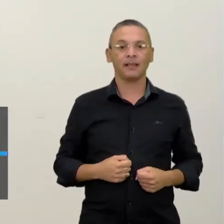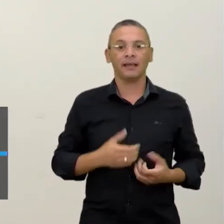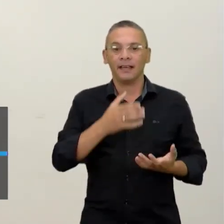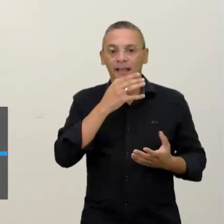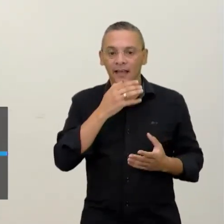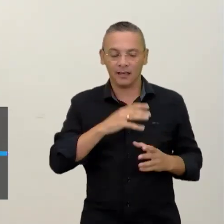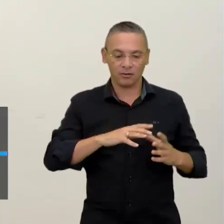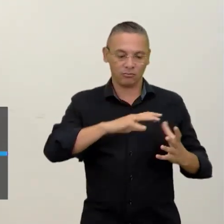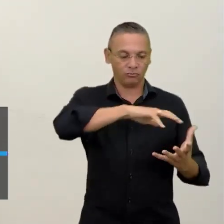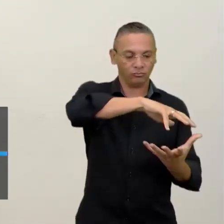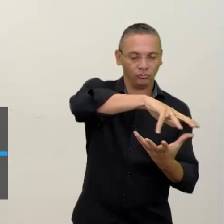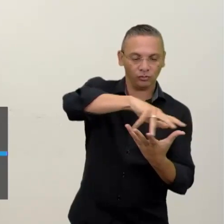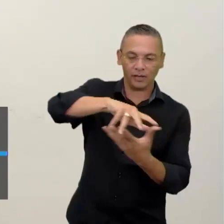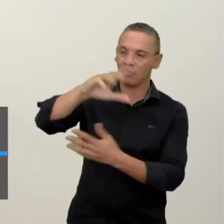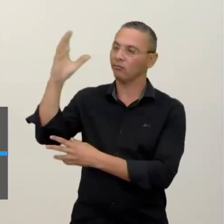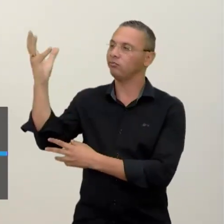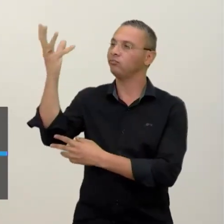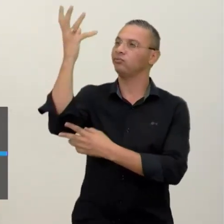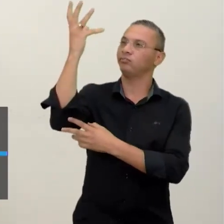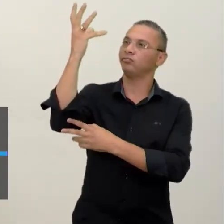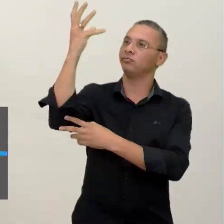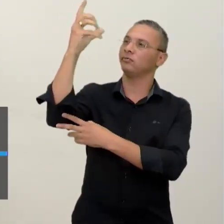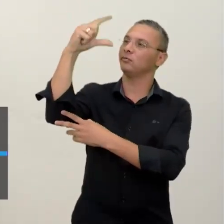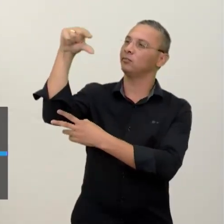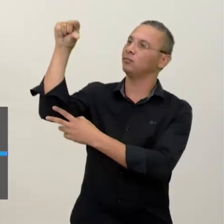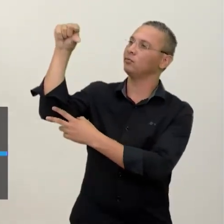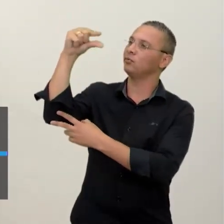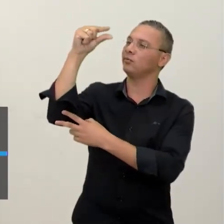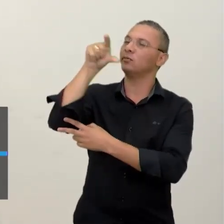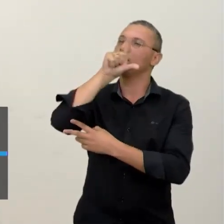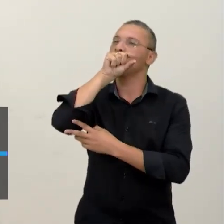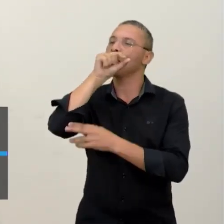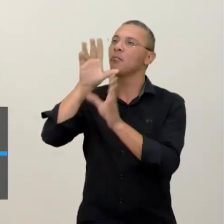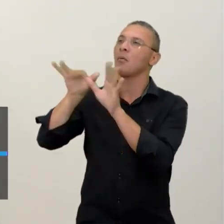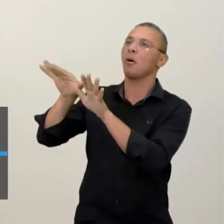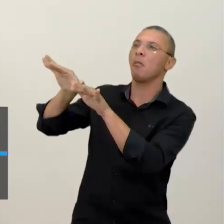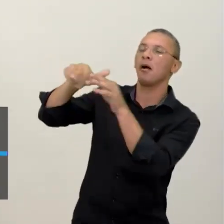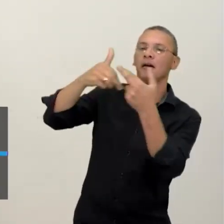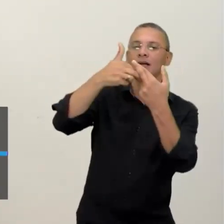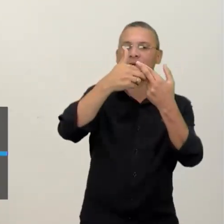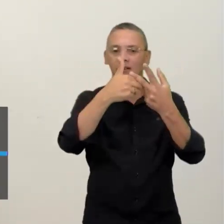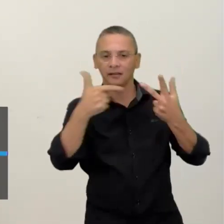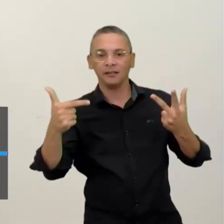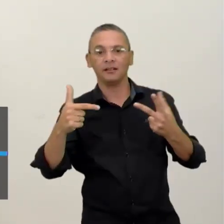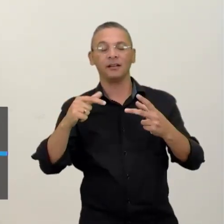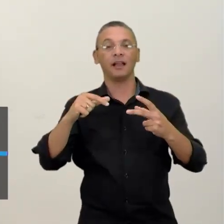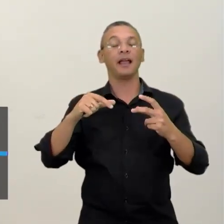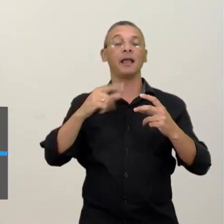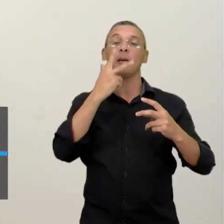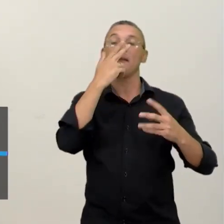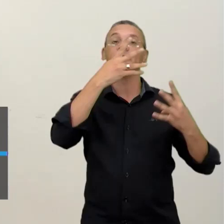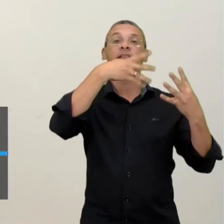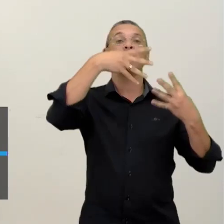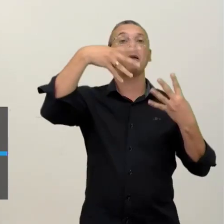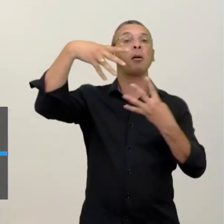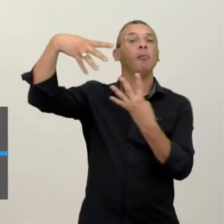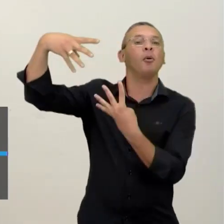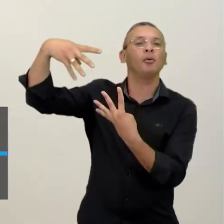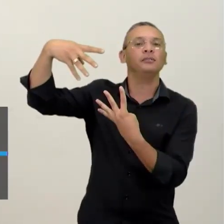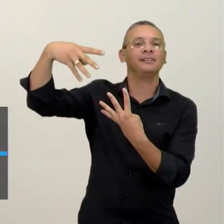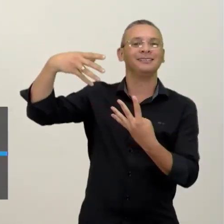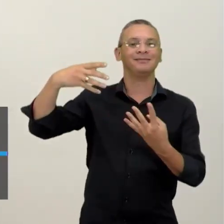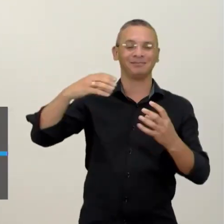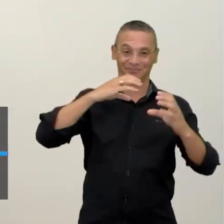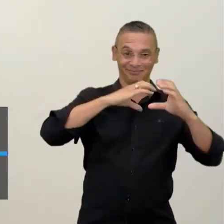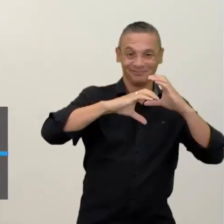tem palmeiras, onde canta o sabiá, as aves que aqui gorjeiam, não gorjeiam como lá. É musical, mas não é